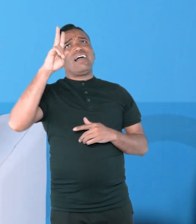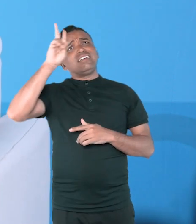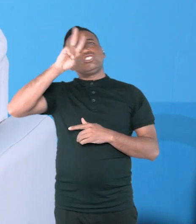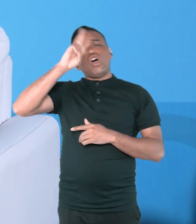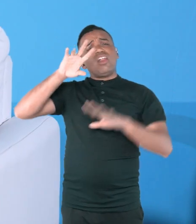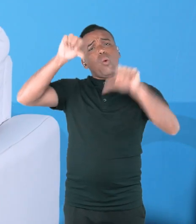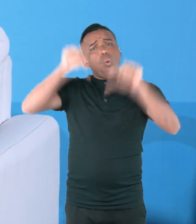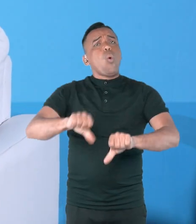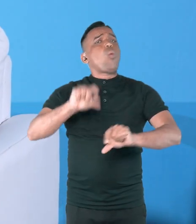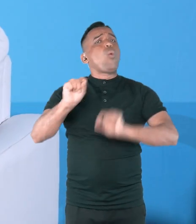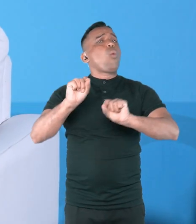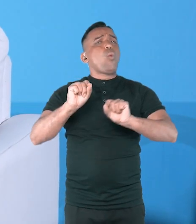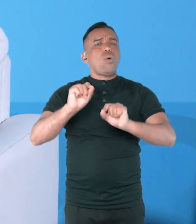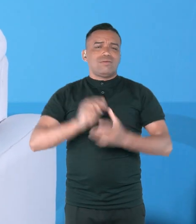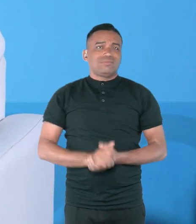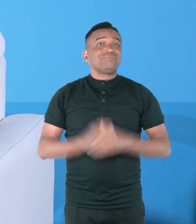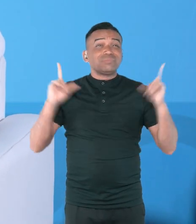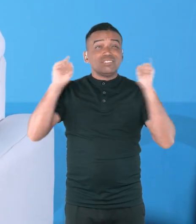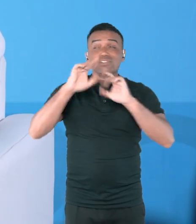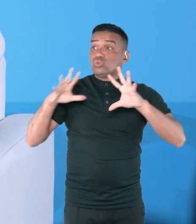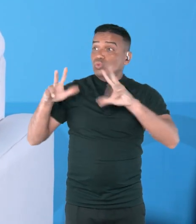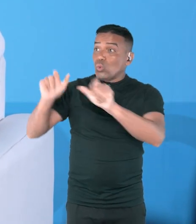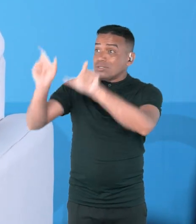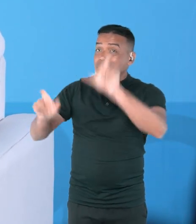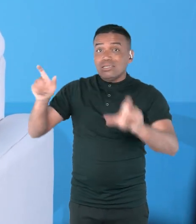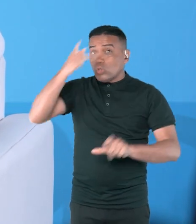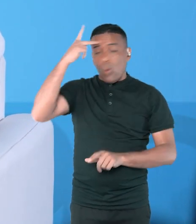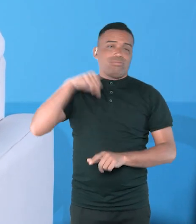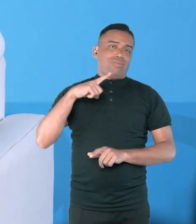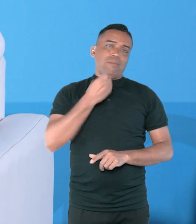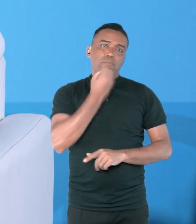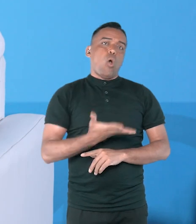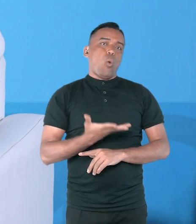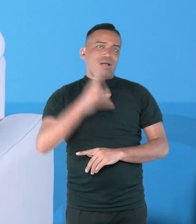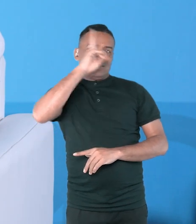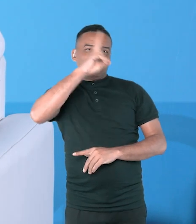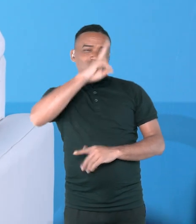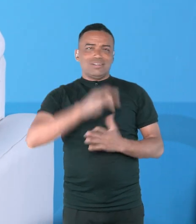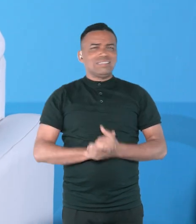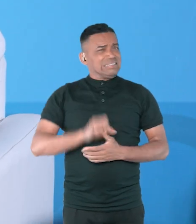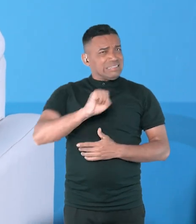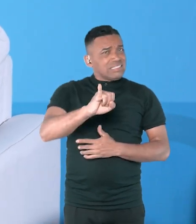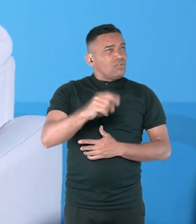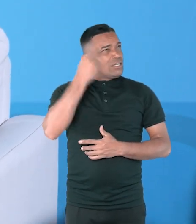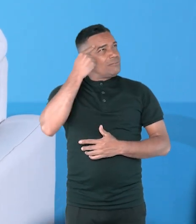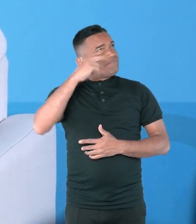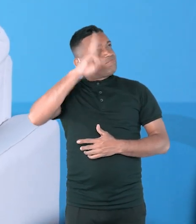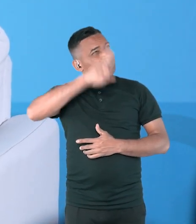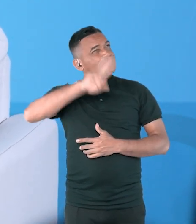ruim? É muito difícil, porque todo mundo tem uma boa história. Se você puxar, se